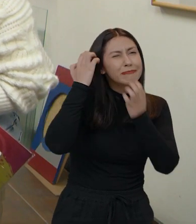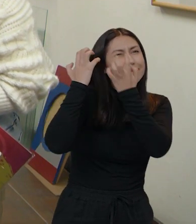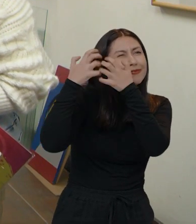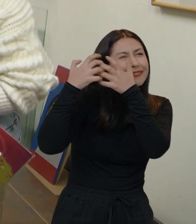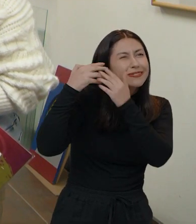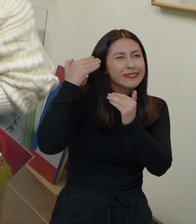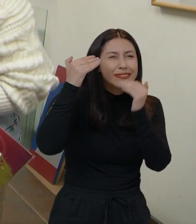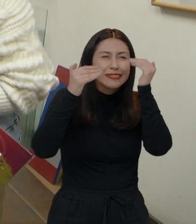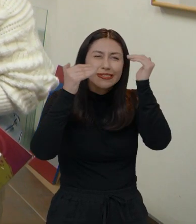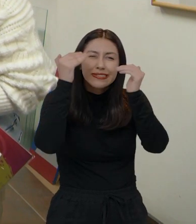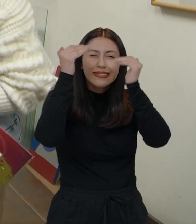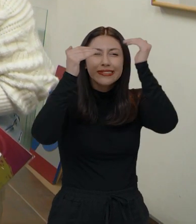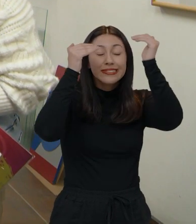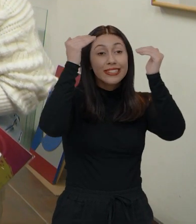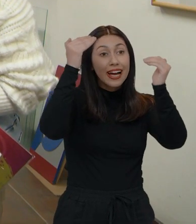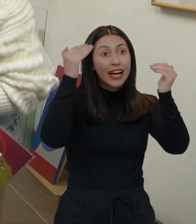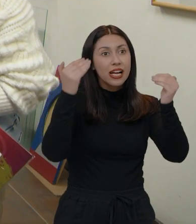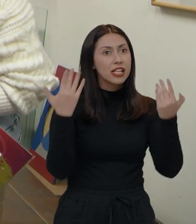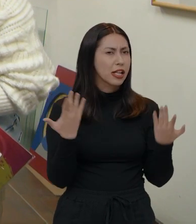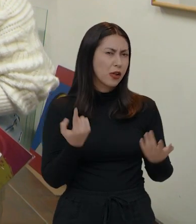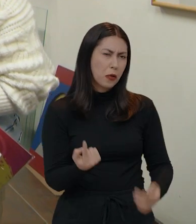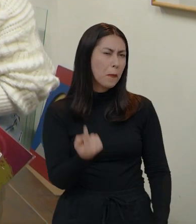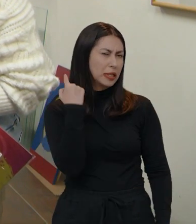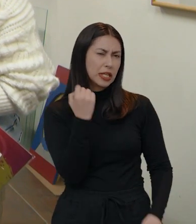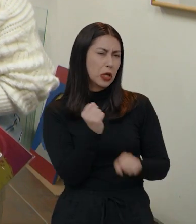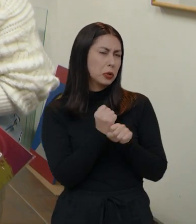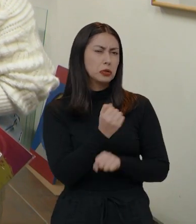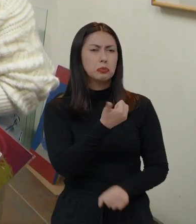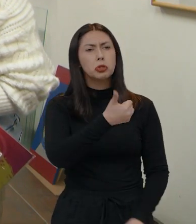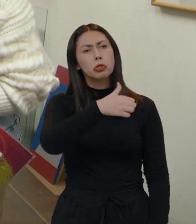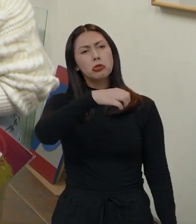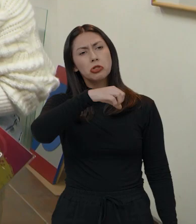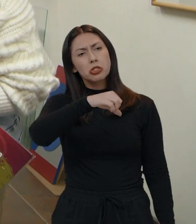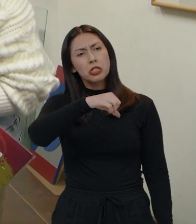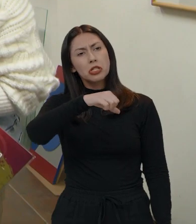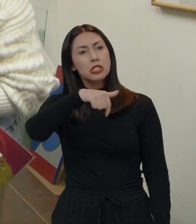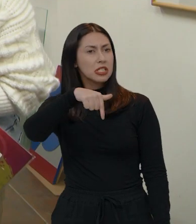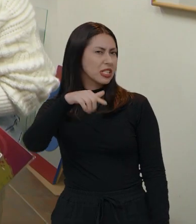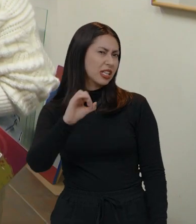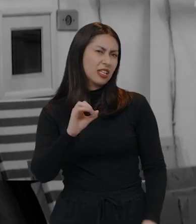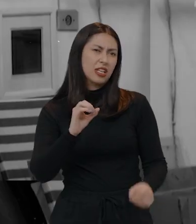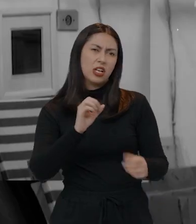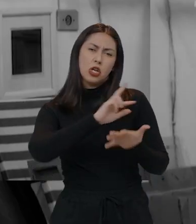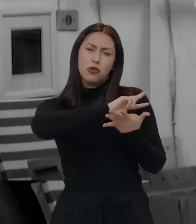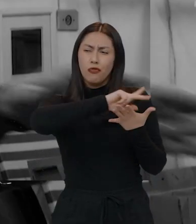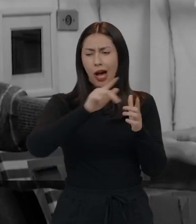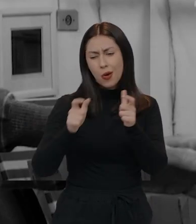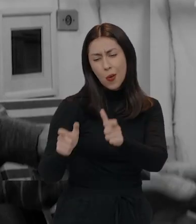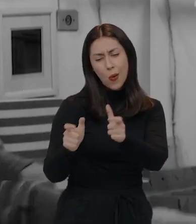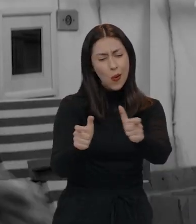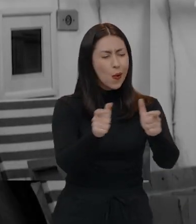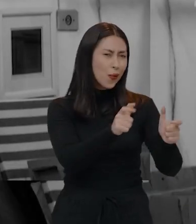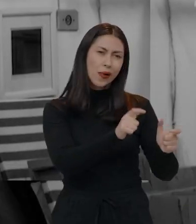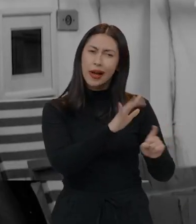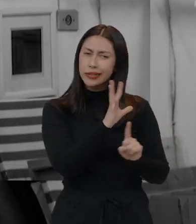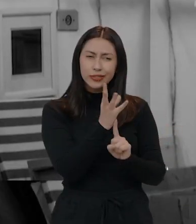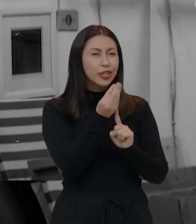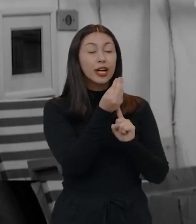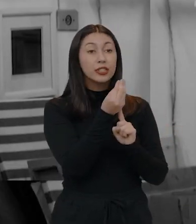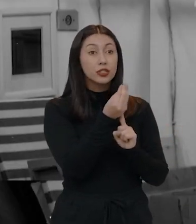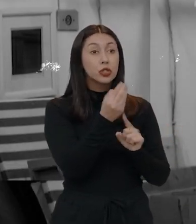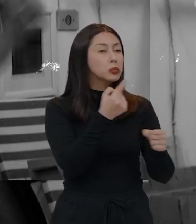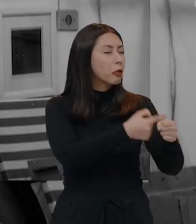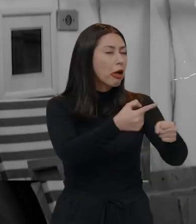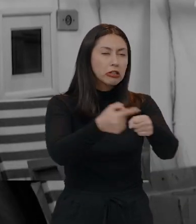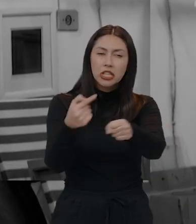né? E como te falei, na década de 70, é muito salão de arte. O Brasil inteiro tinha, de